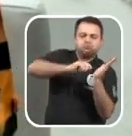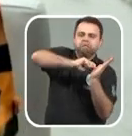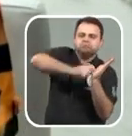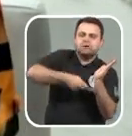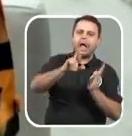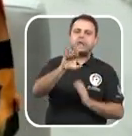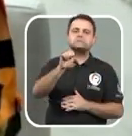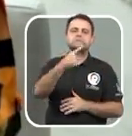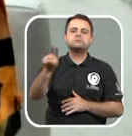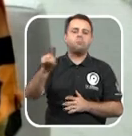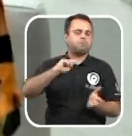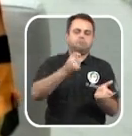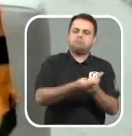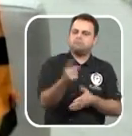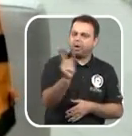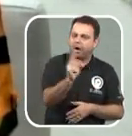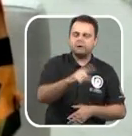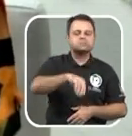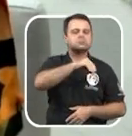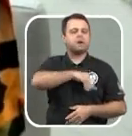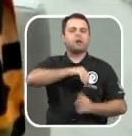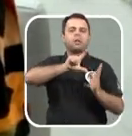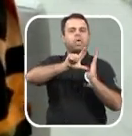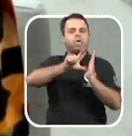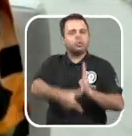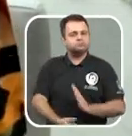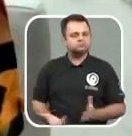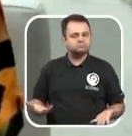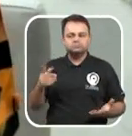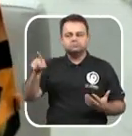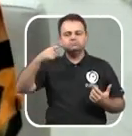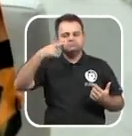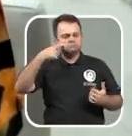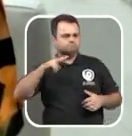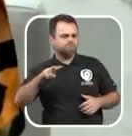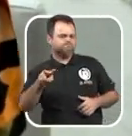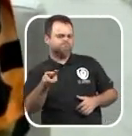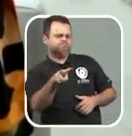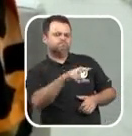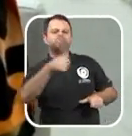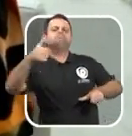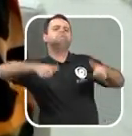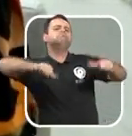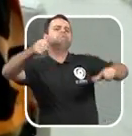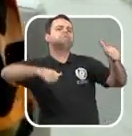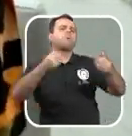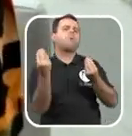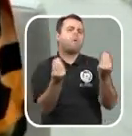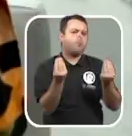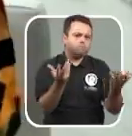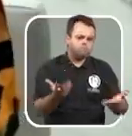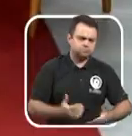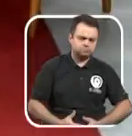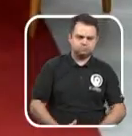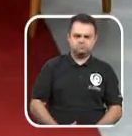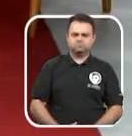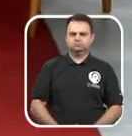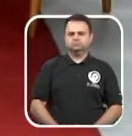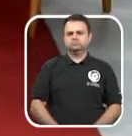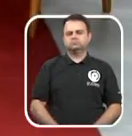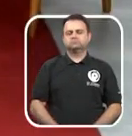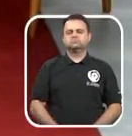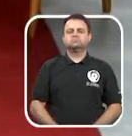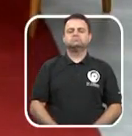atraso nos salários. Que panorama, que avaliação o senhor faz da terceirização no setor público aqui no